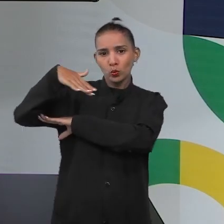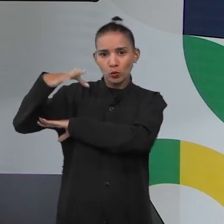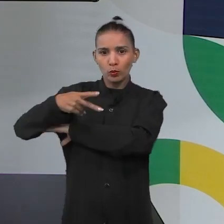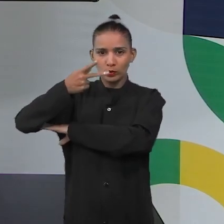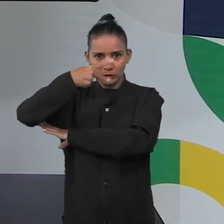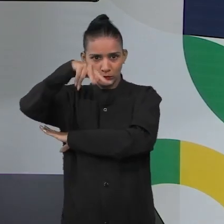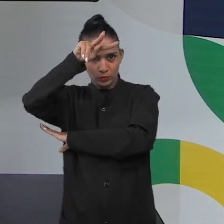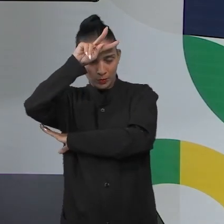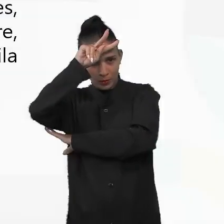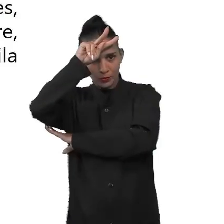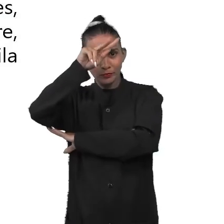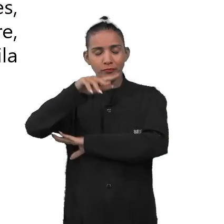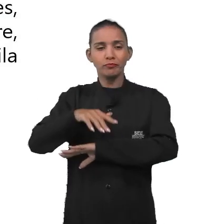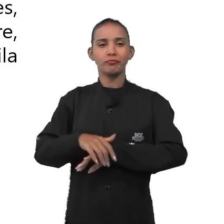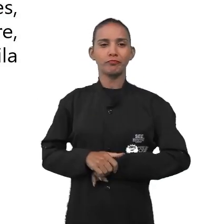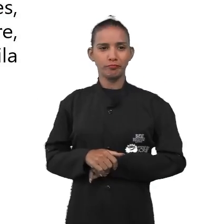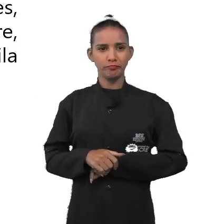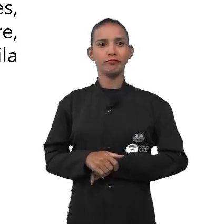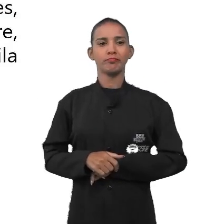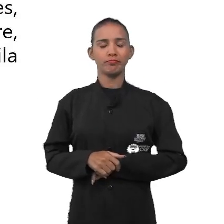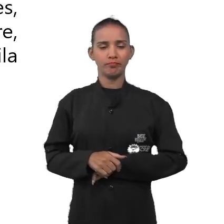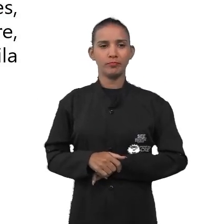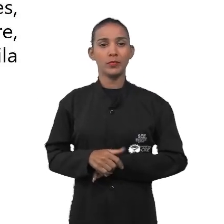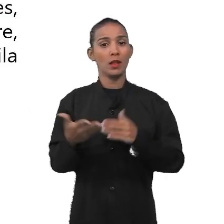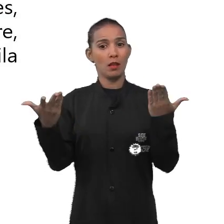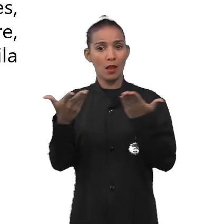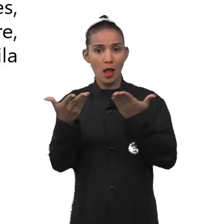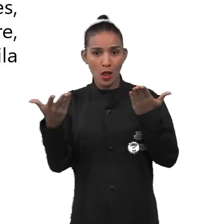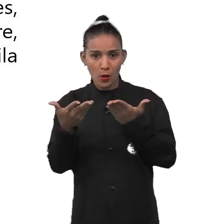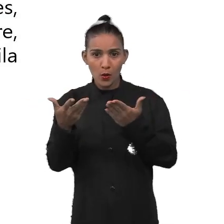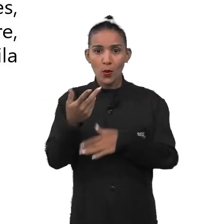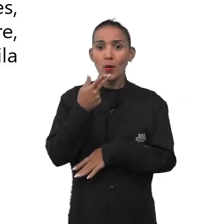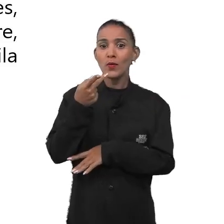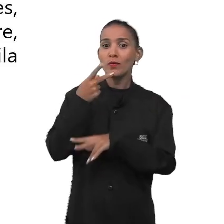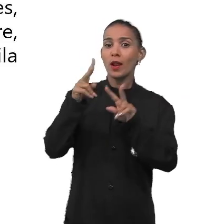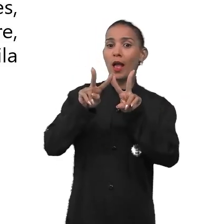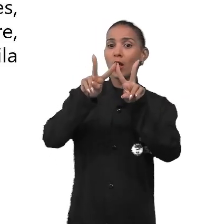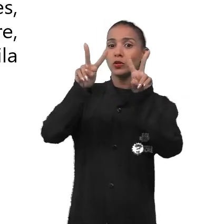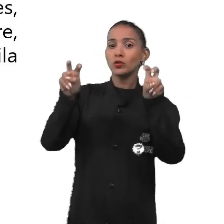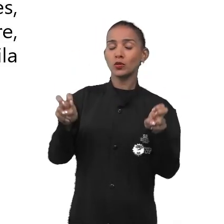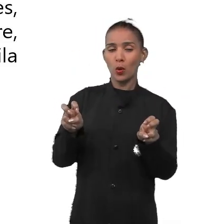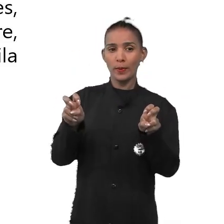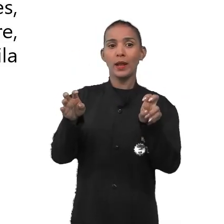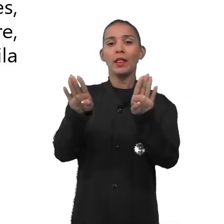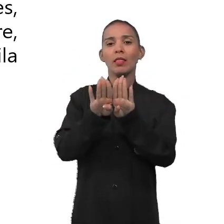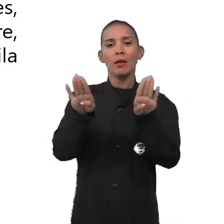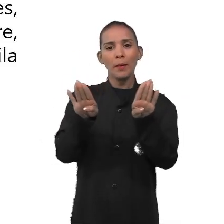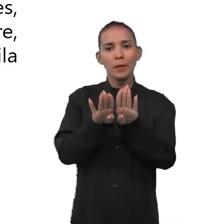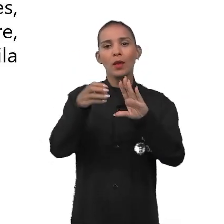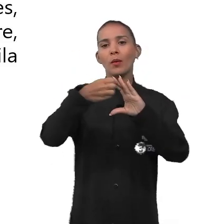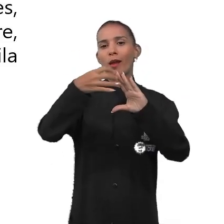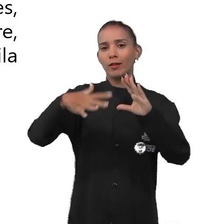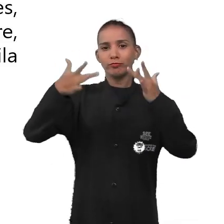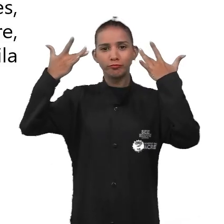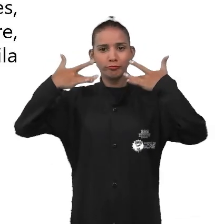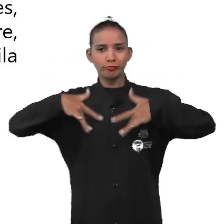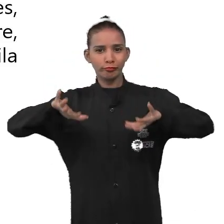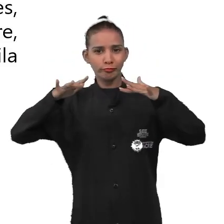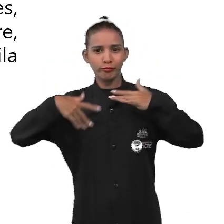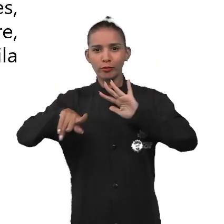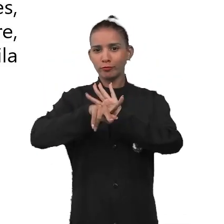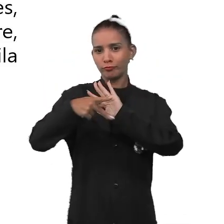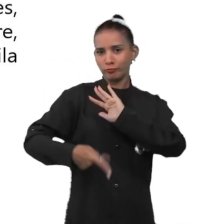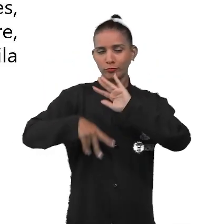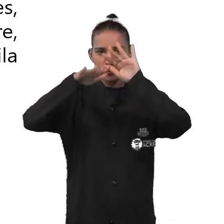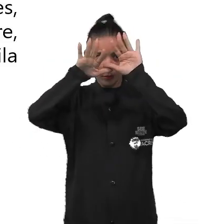pessoal? Vamos agora falar sobre um aspecto natural de extrema importância, que é o clima e